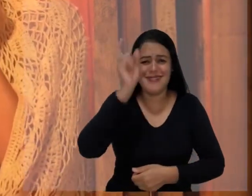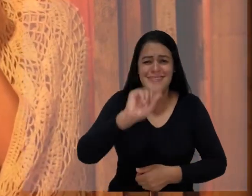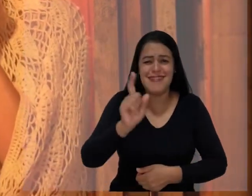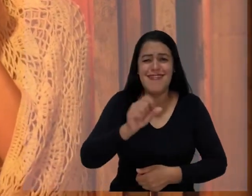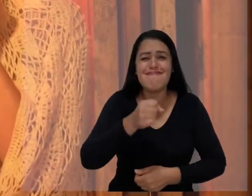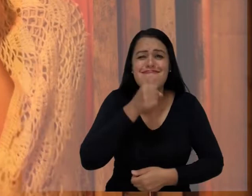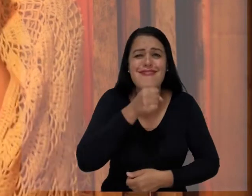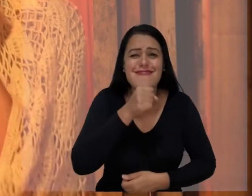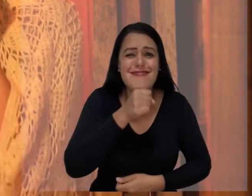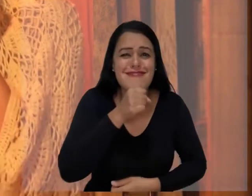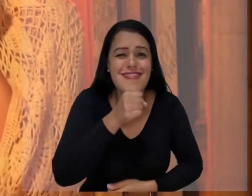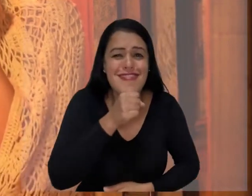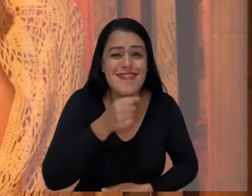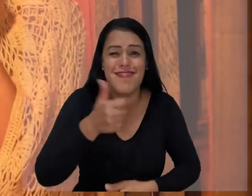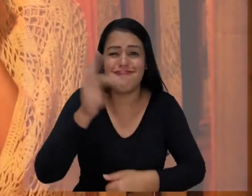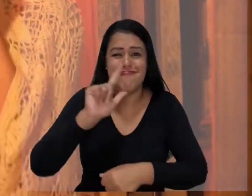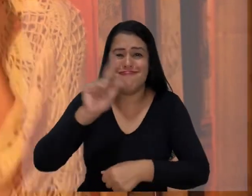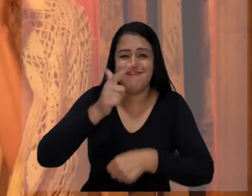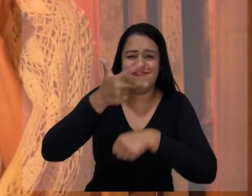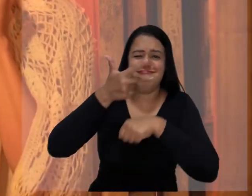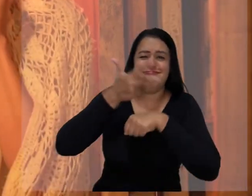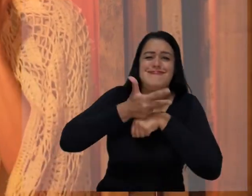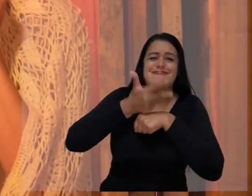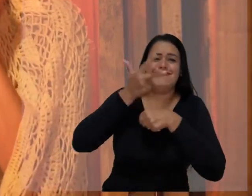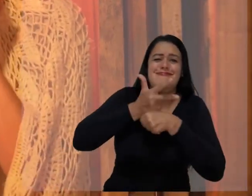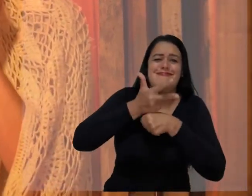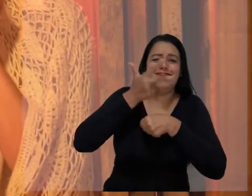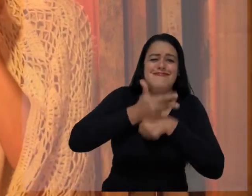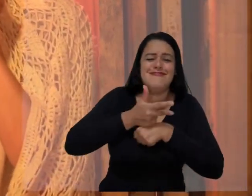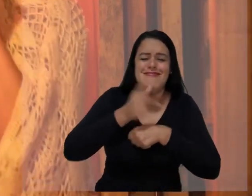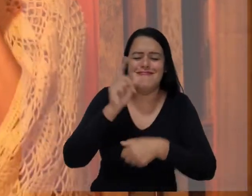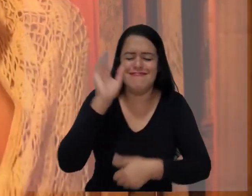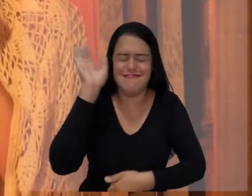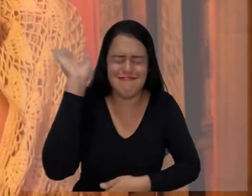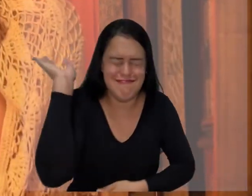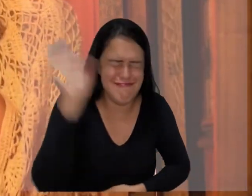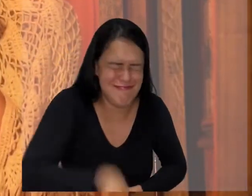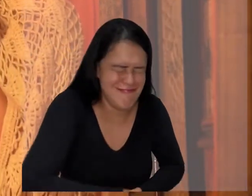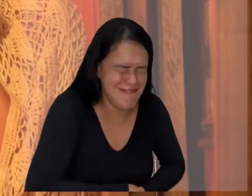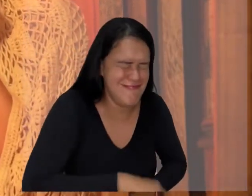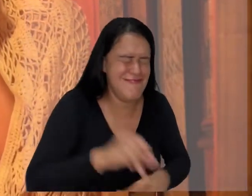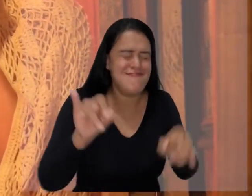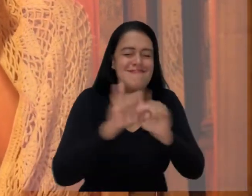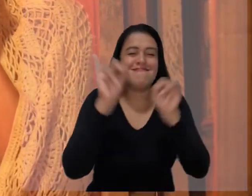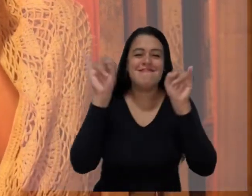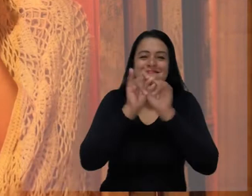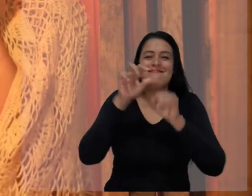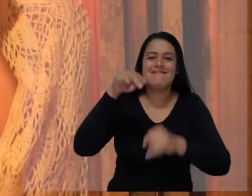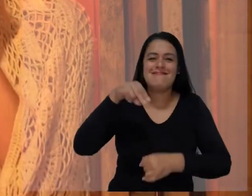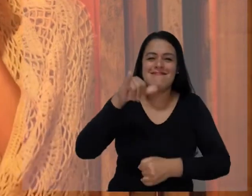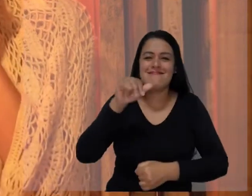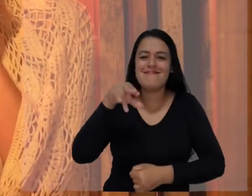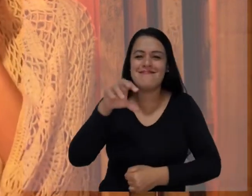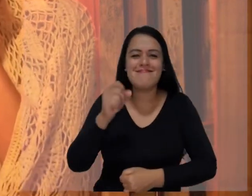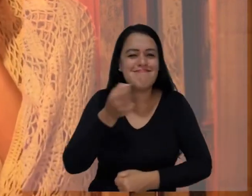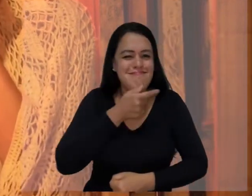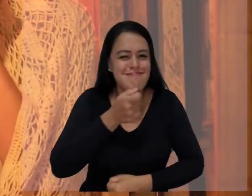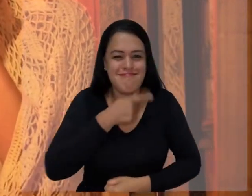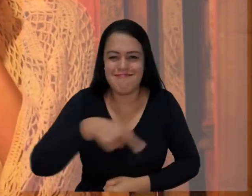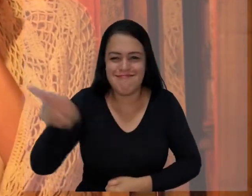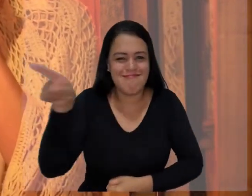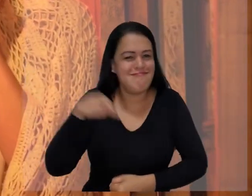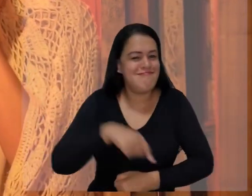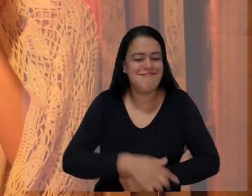né? Idosa? É, mamãe. É bobista do Nino. Ele é piadista, é.